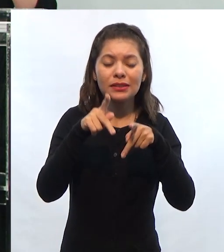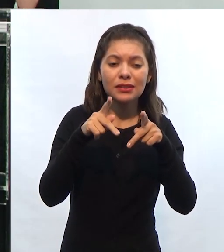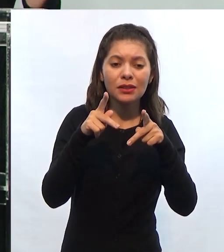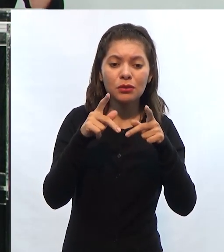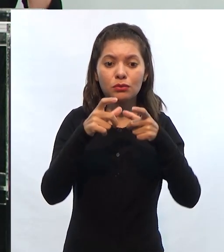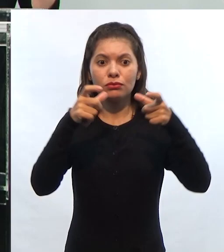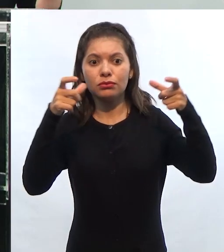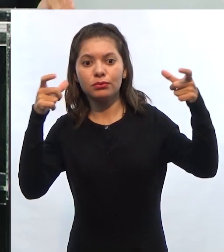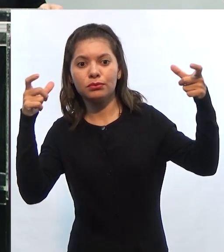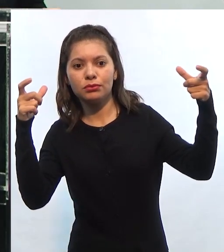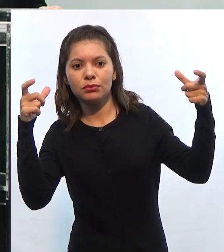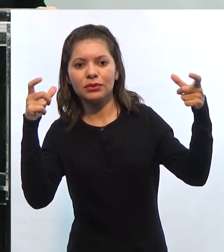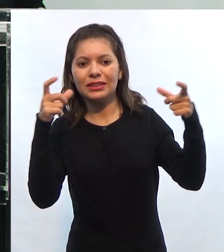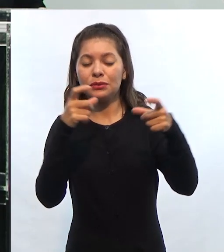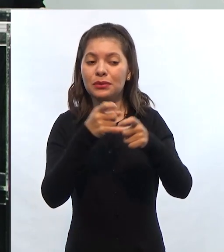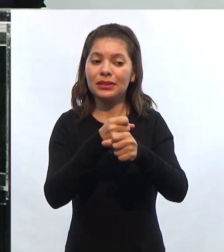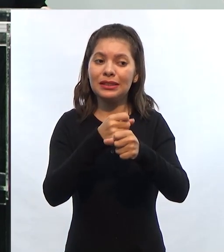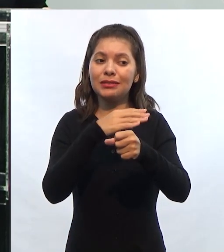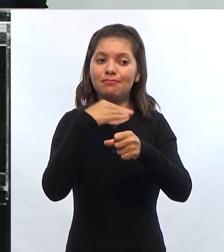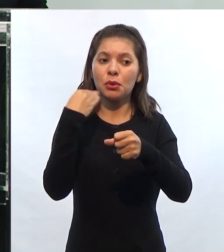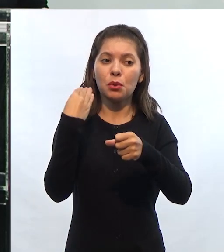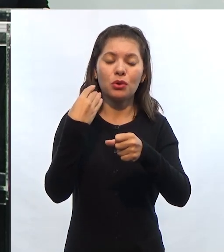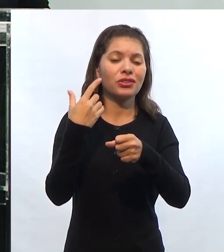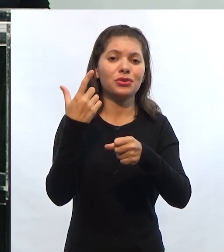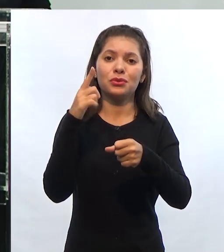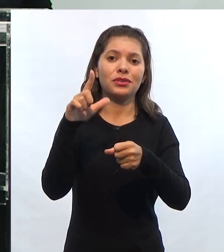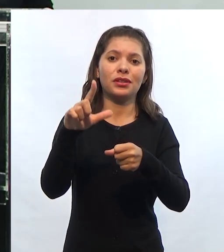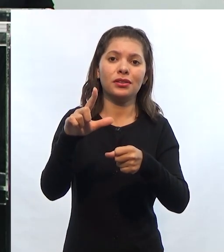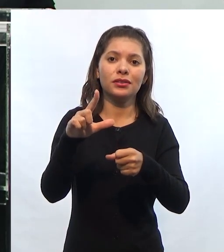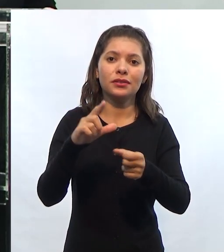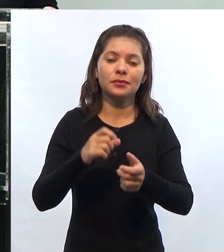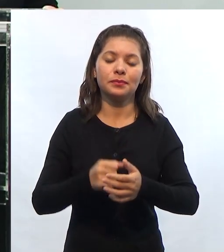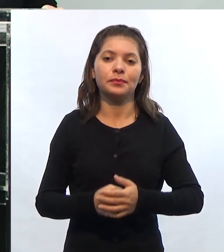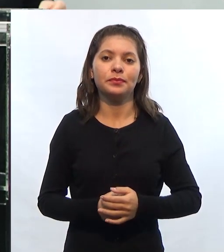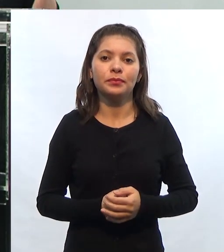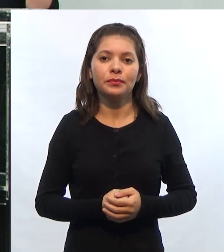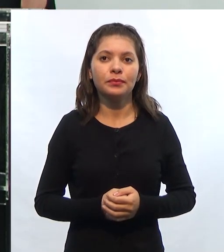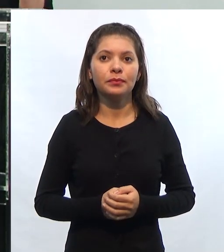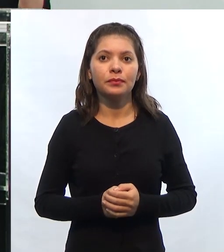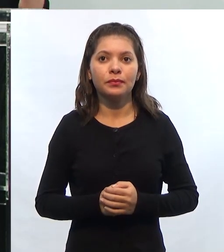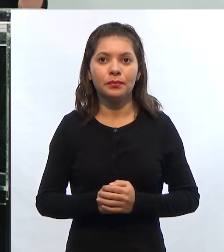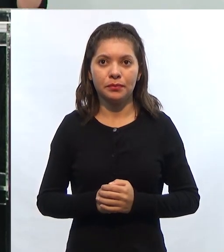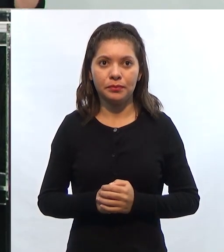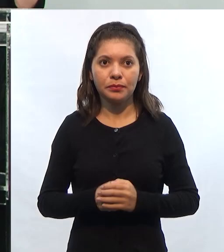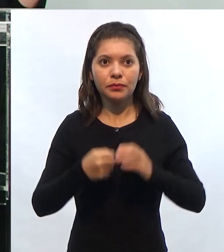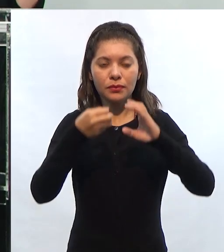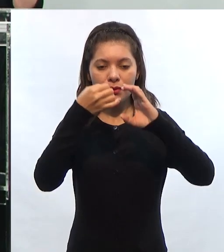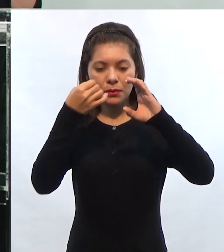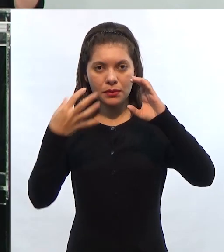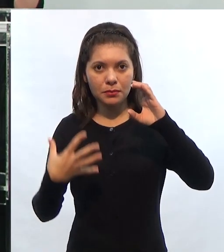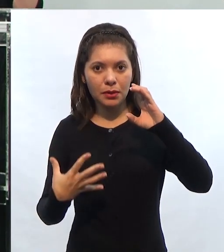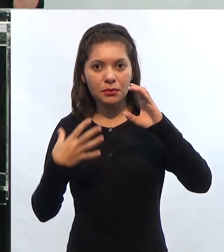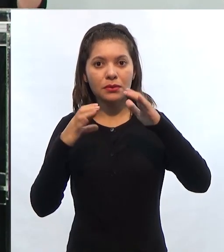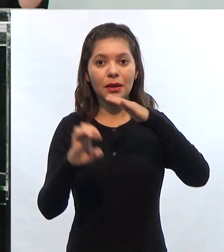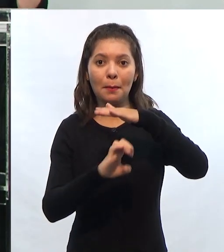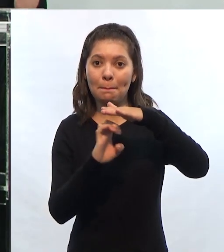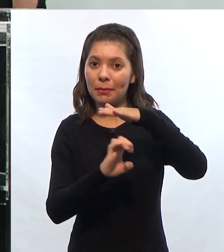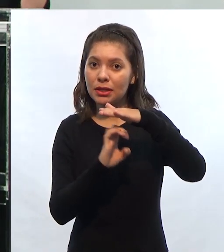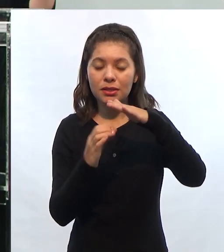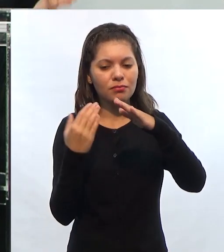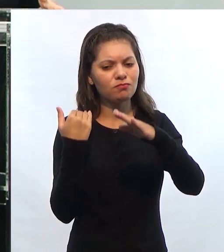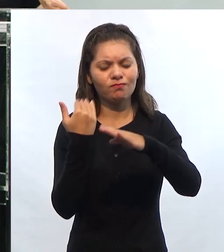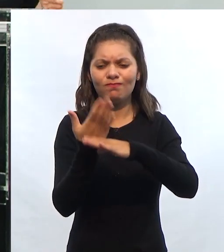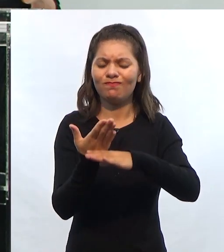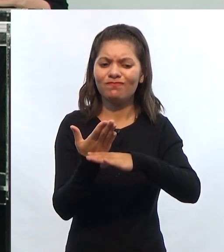a população vai aumentar ou diminuir, se a pessoa vai ter maior ou menor escolaridade. Então, esses são aspectos que a